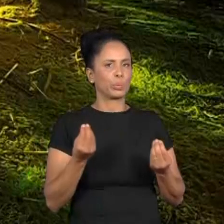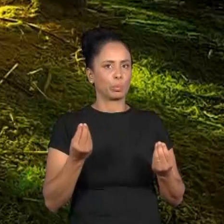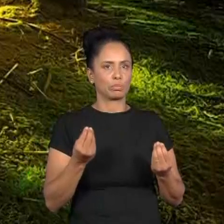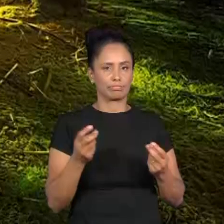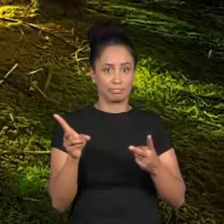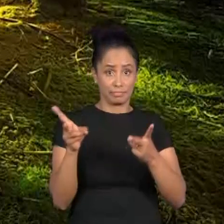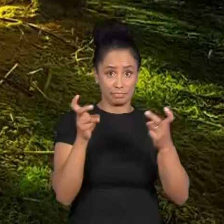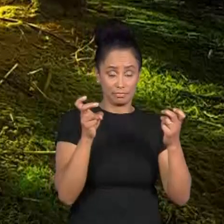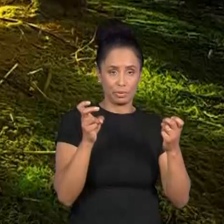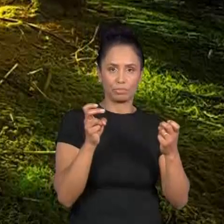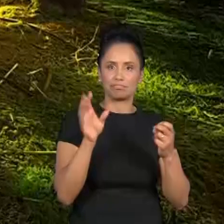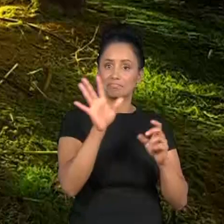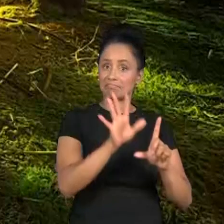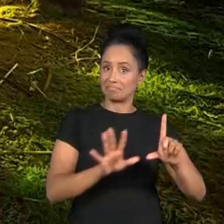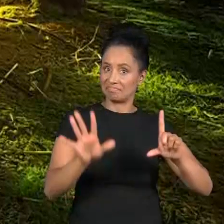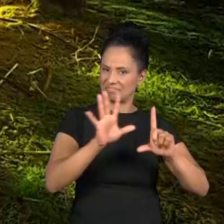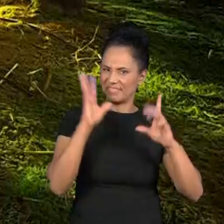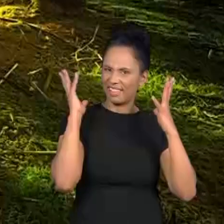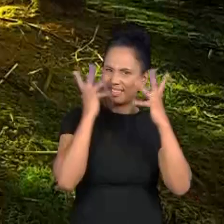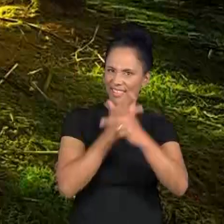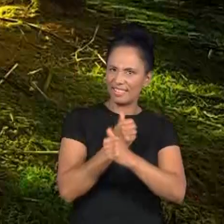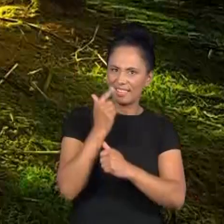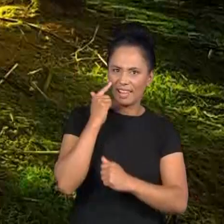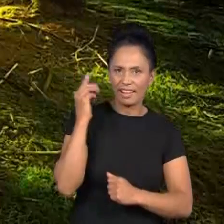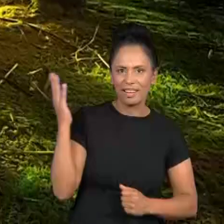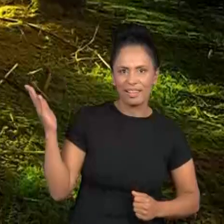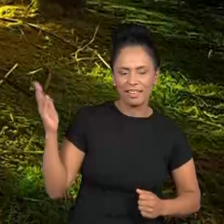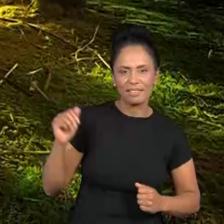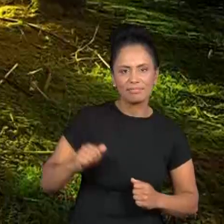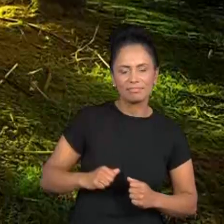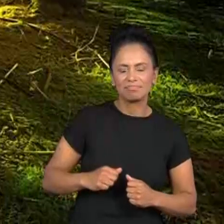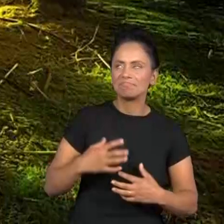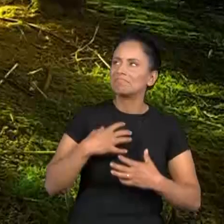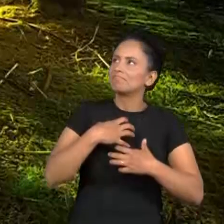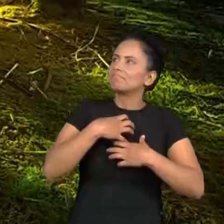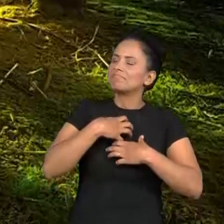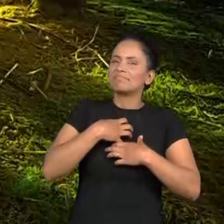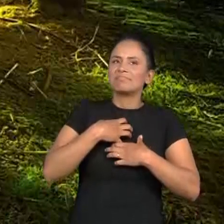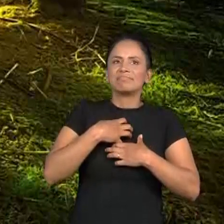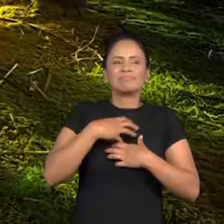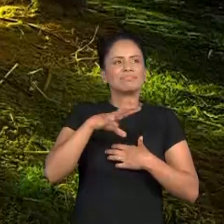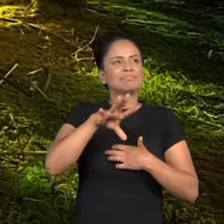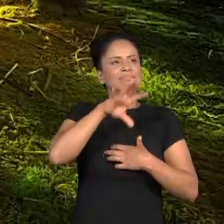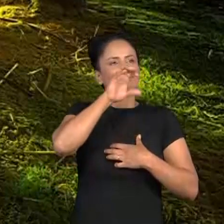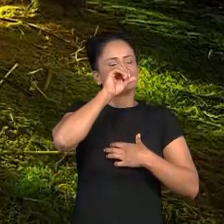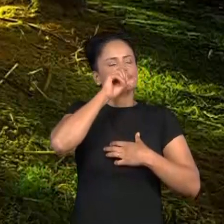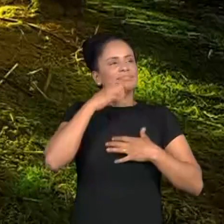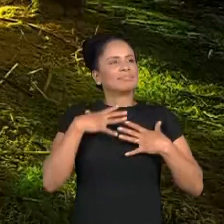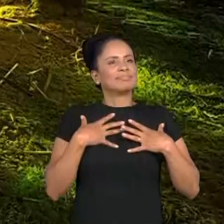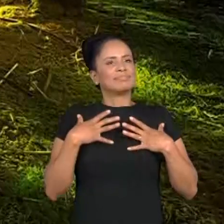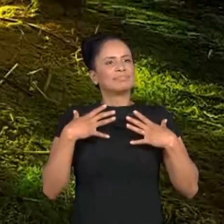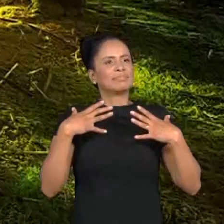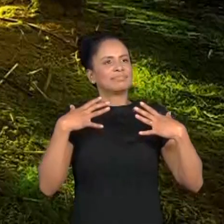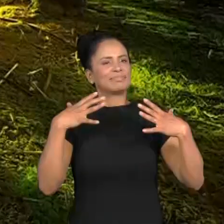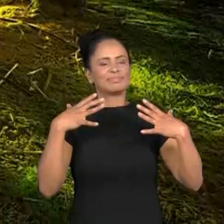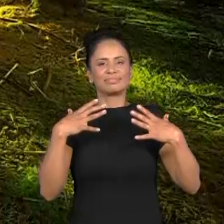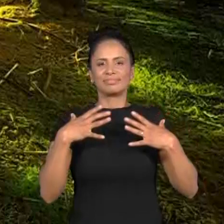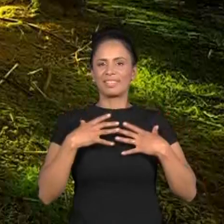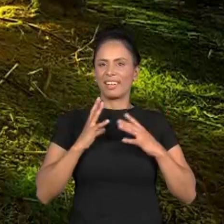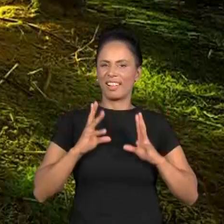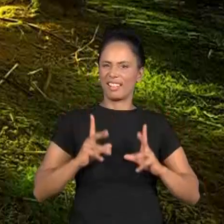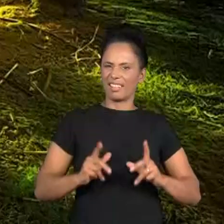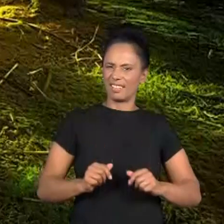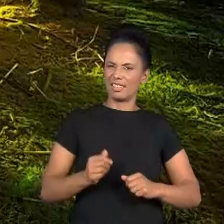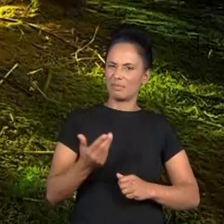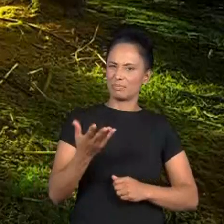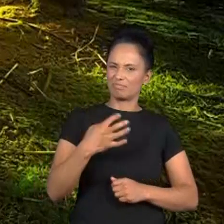imagens. Olha só que linda essa imagem, Pro. Ai, já me senti na floresta agora, respirando um ar mais puro.